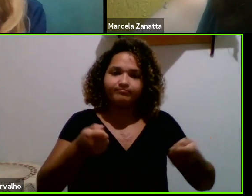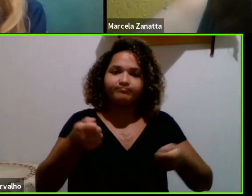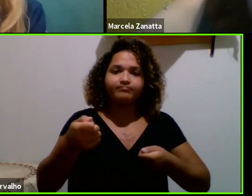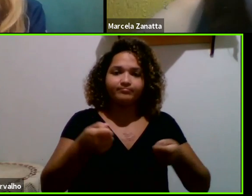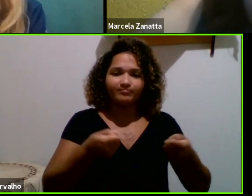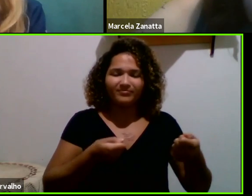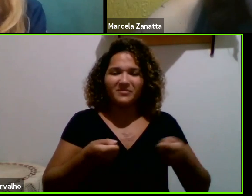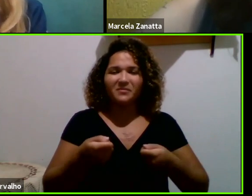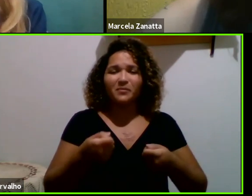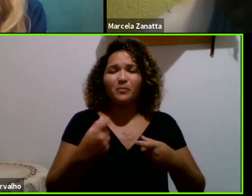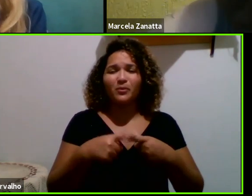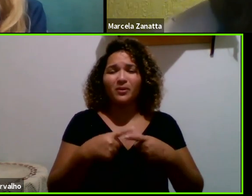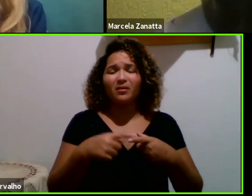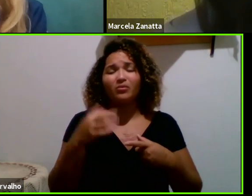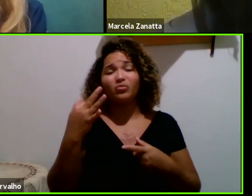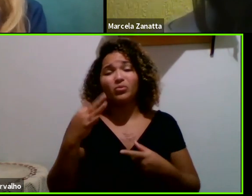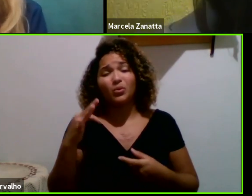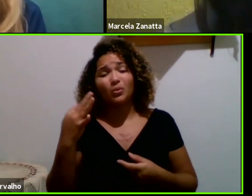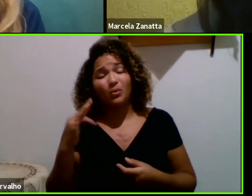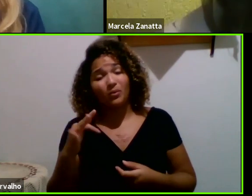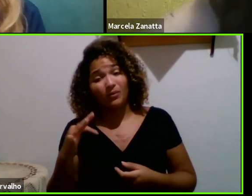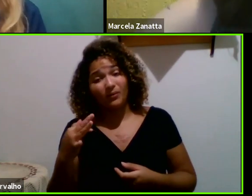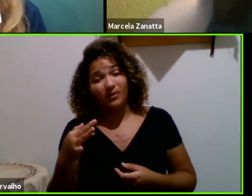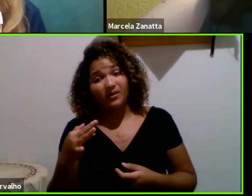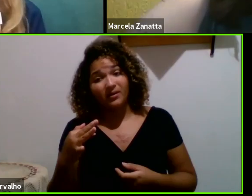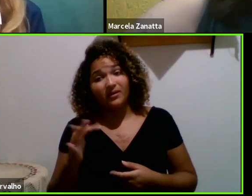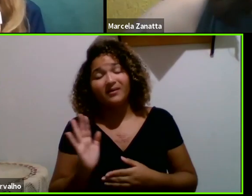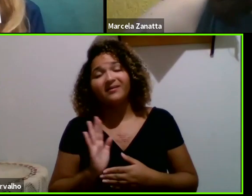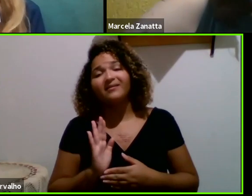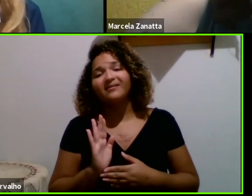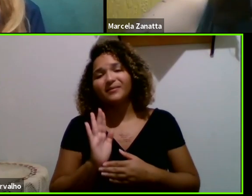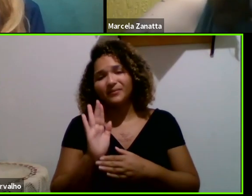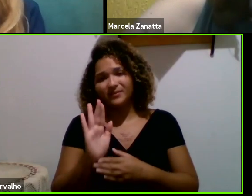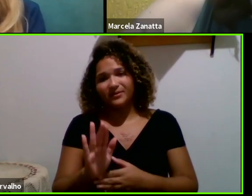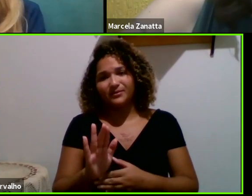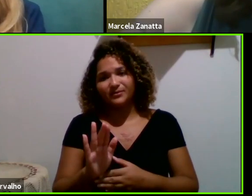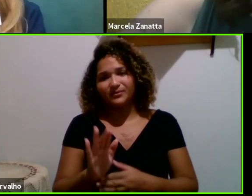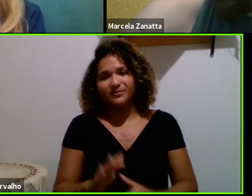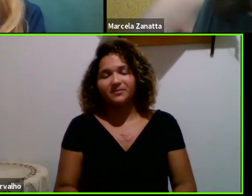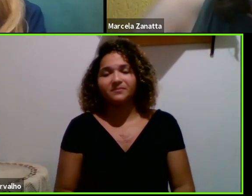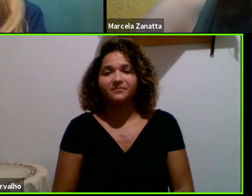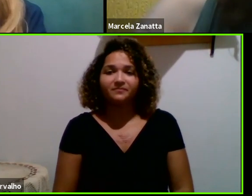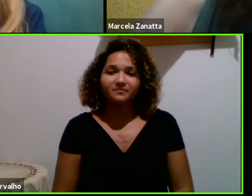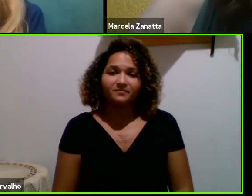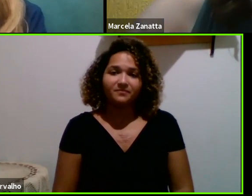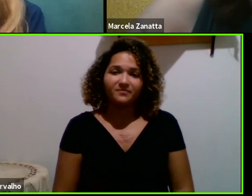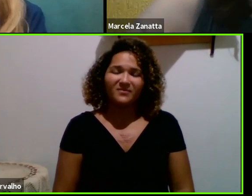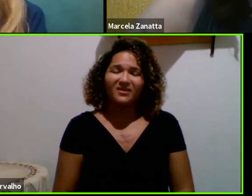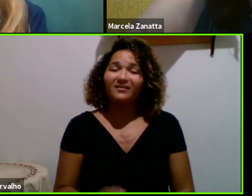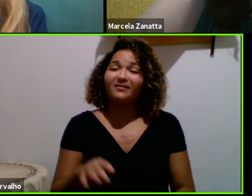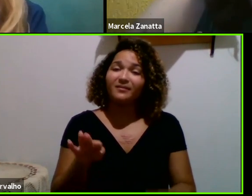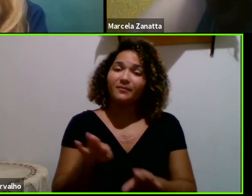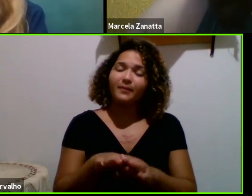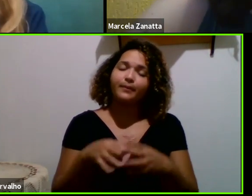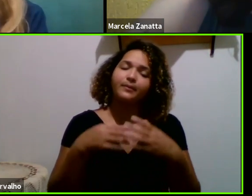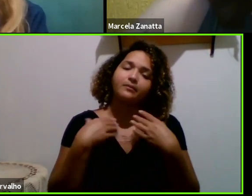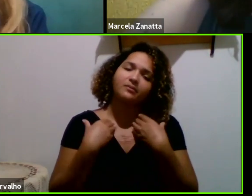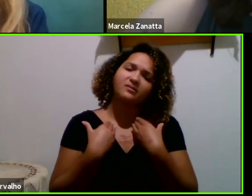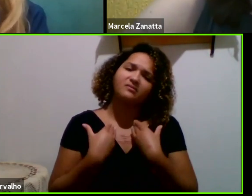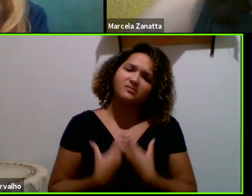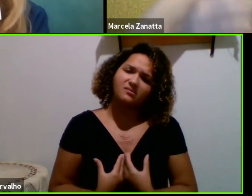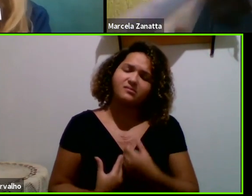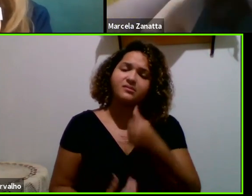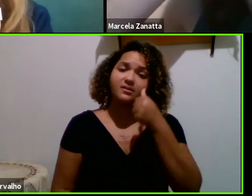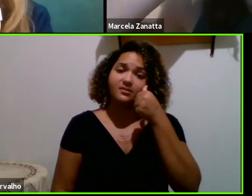dor. São recursos que eu prefiro usar em fase ativa, para não cansar a mulher, para não usar coisa demais,